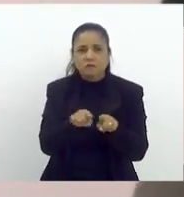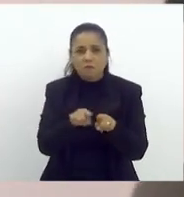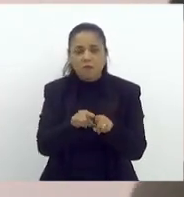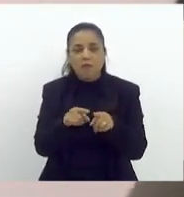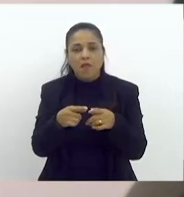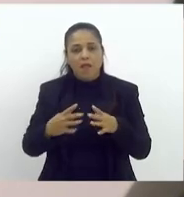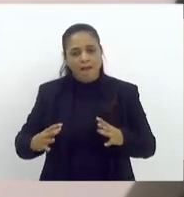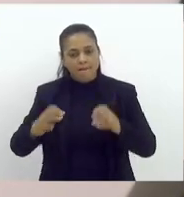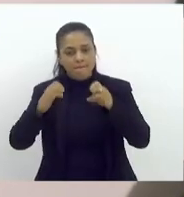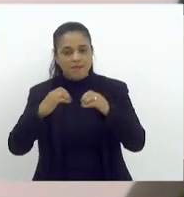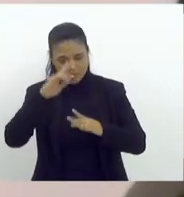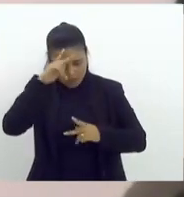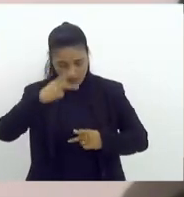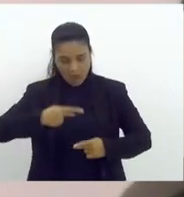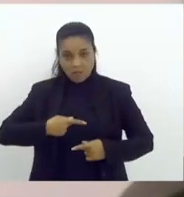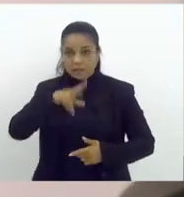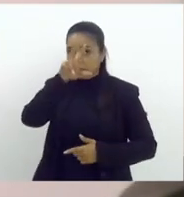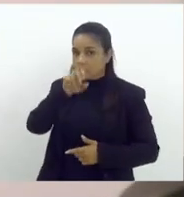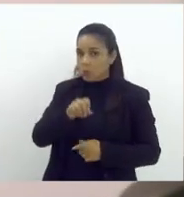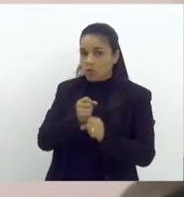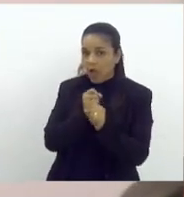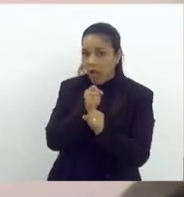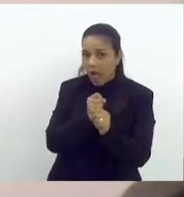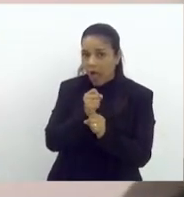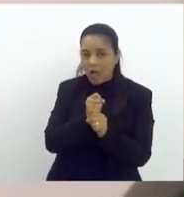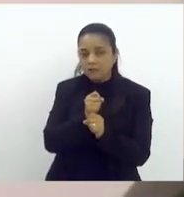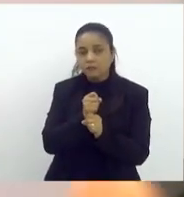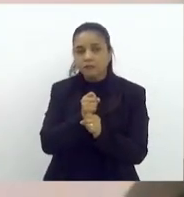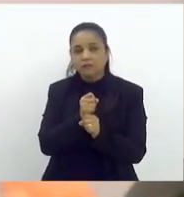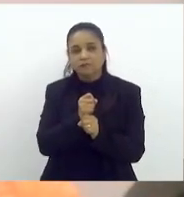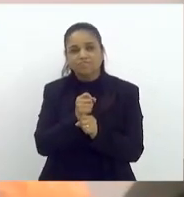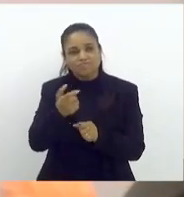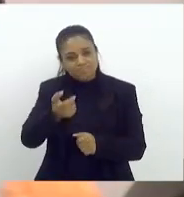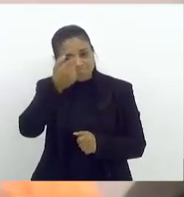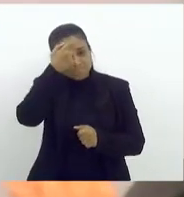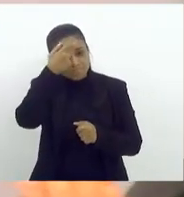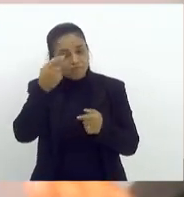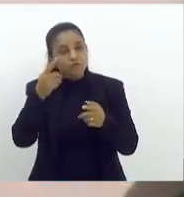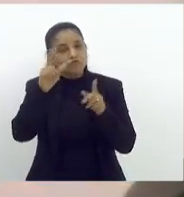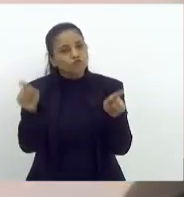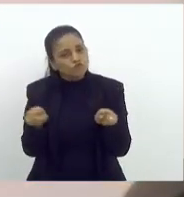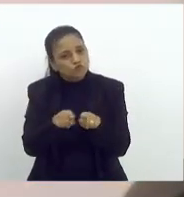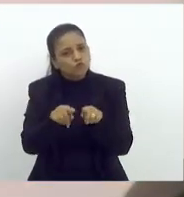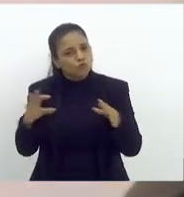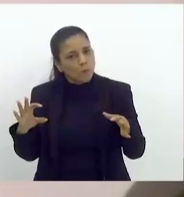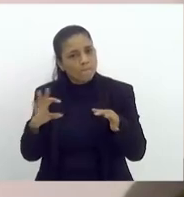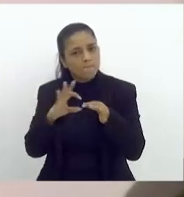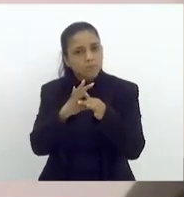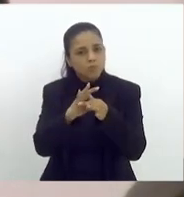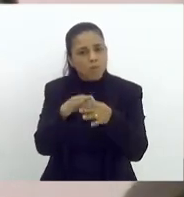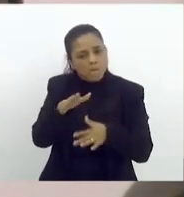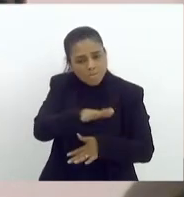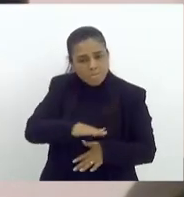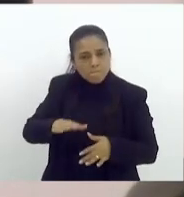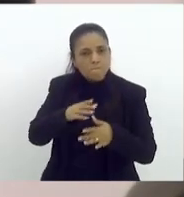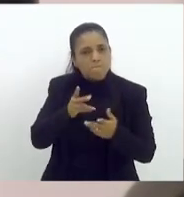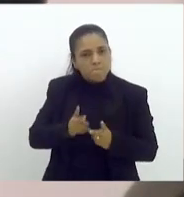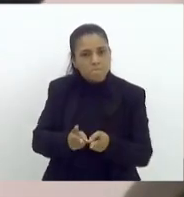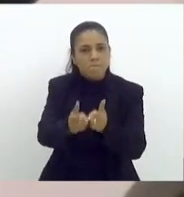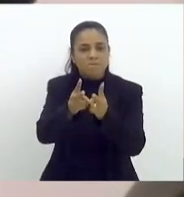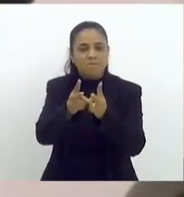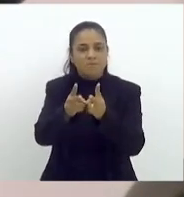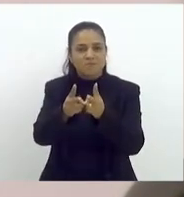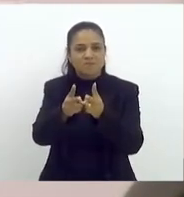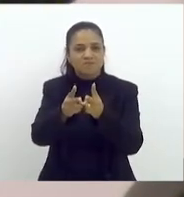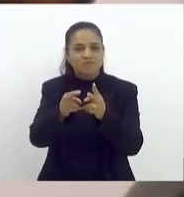briga de égua E pior que tem 50 anos então acaba que também vocês têm uma amadurecendo com a gente ao mesmo tempo então tá todo mundo no mesmo território acaba